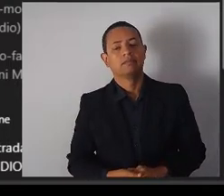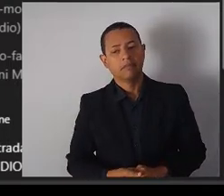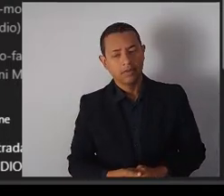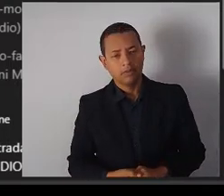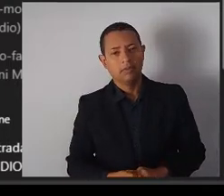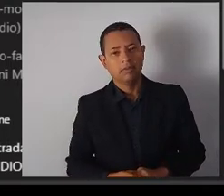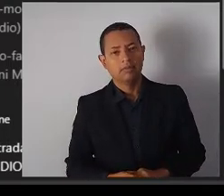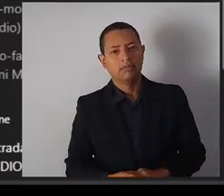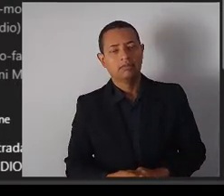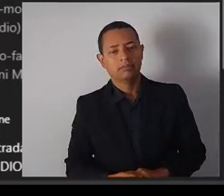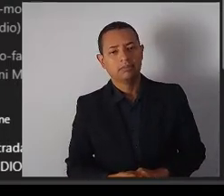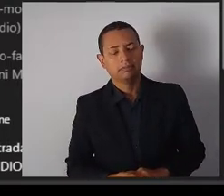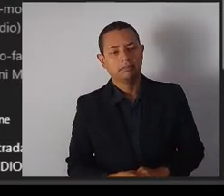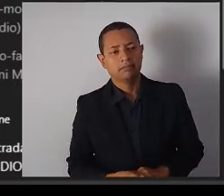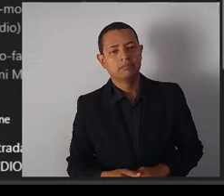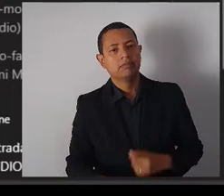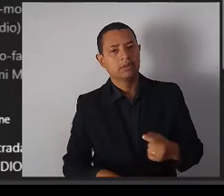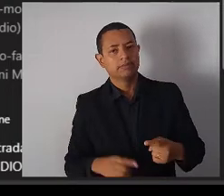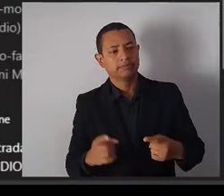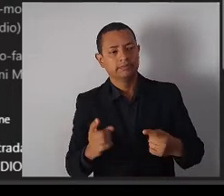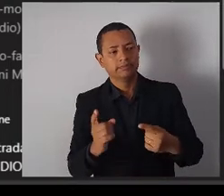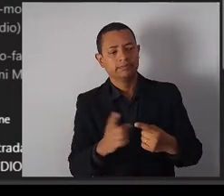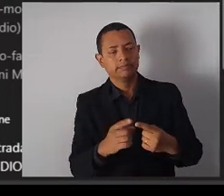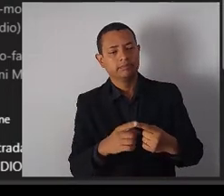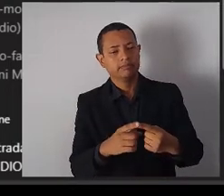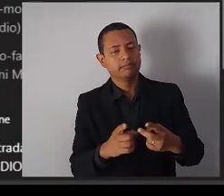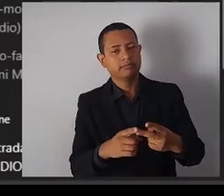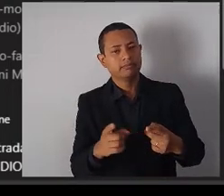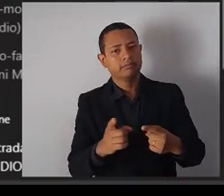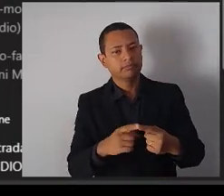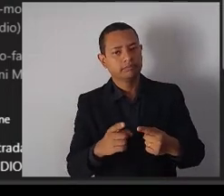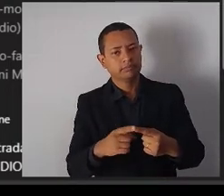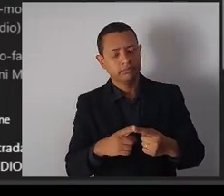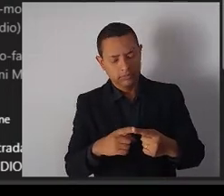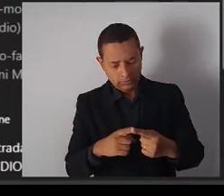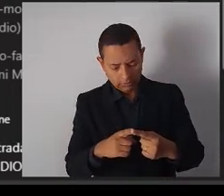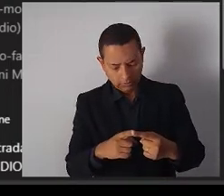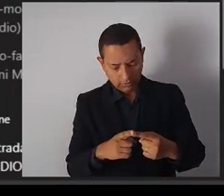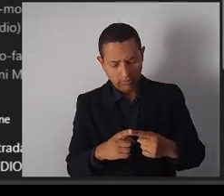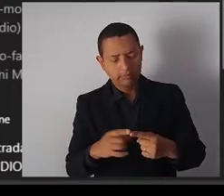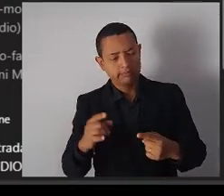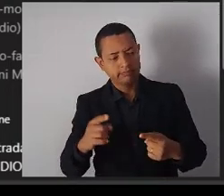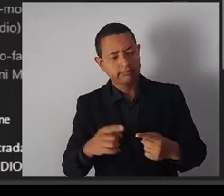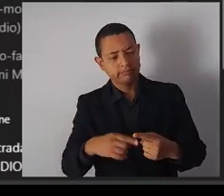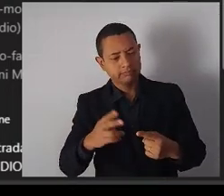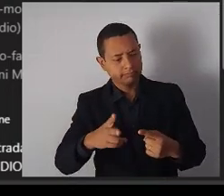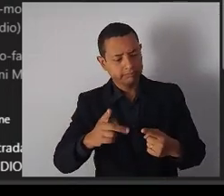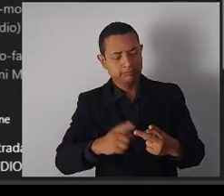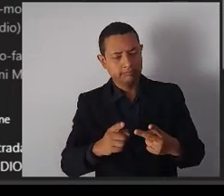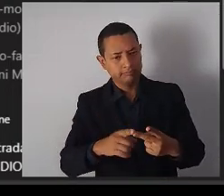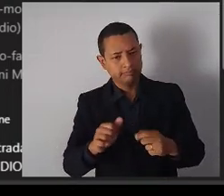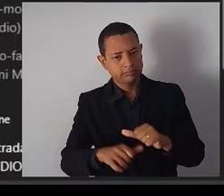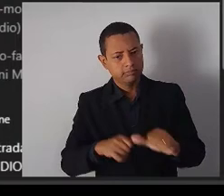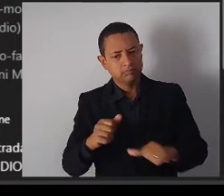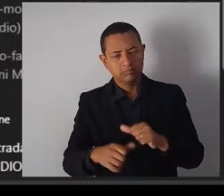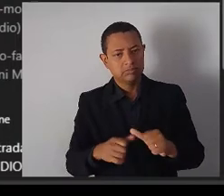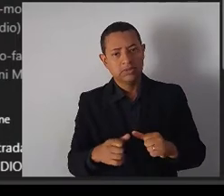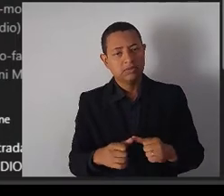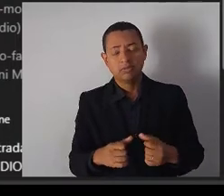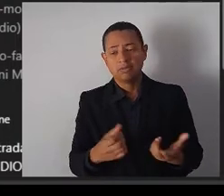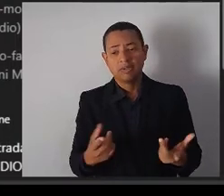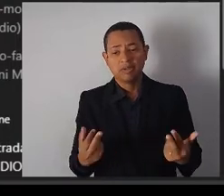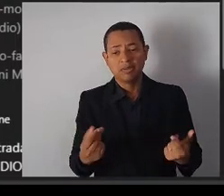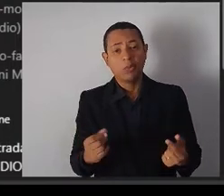da preliminar, que realmente se encaixa como uma luva nessa situação. Nós